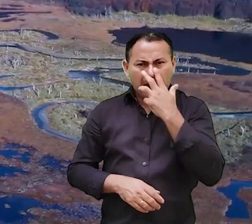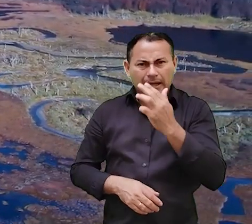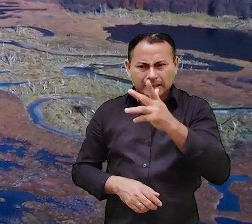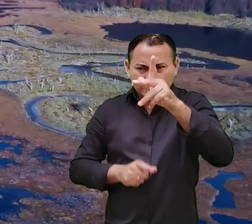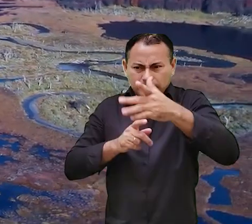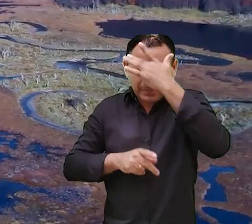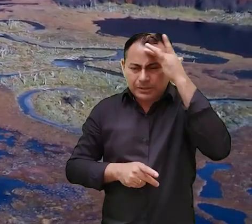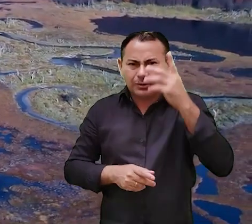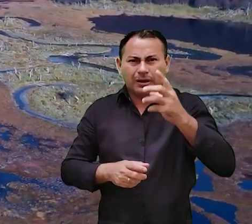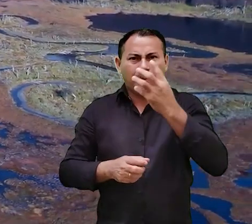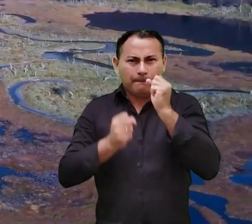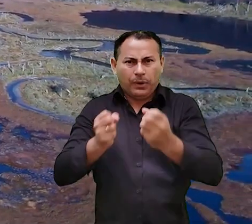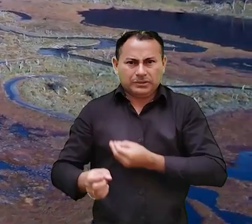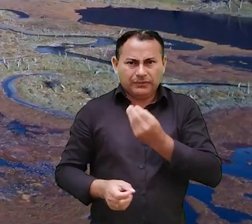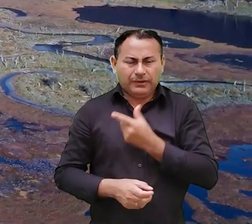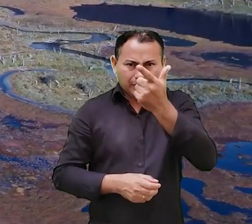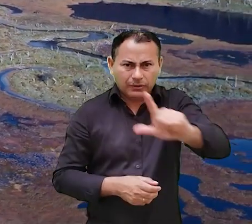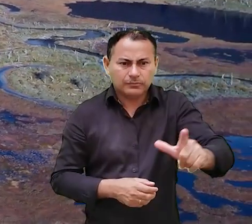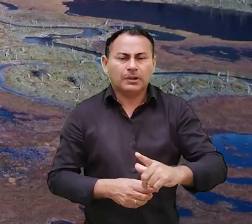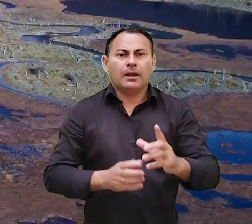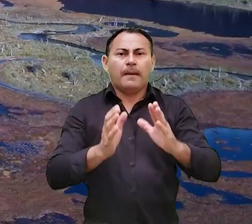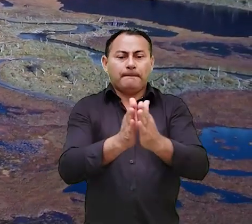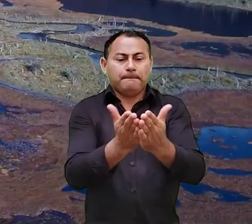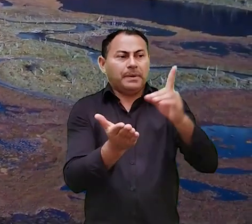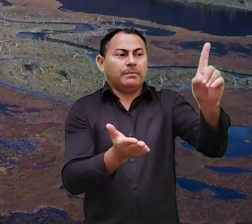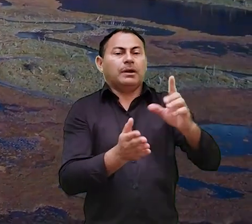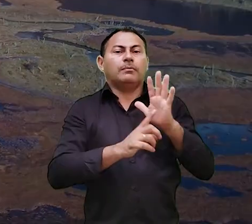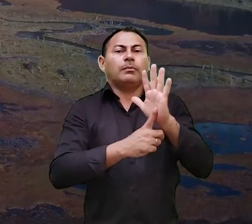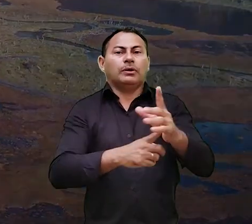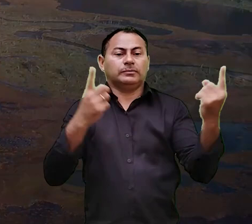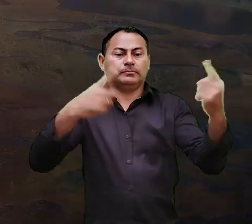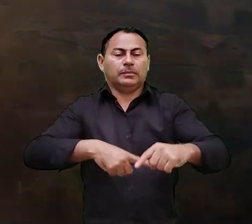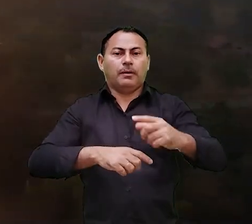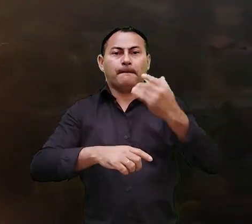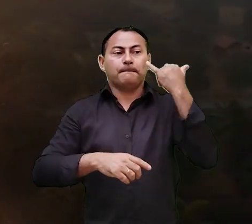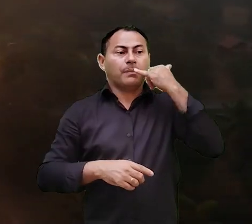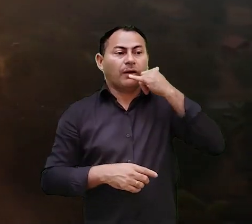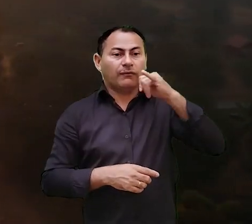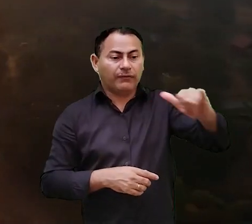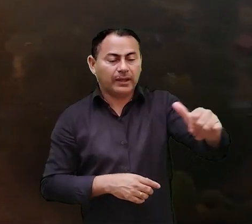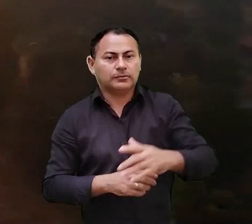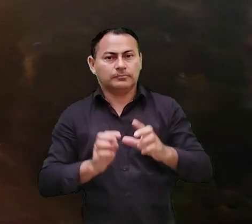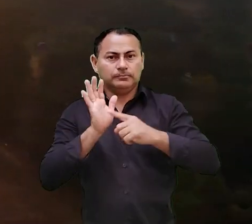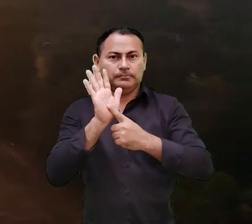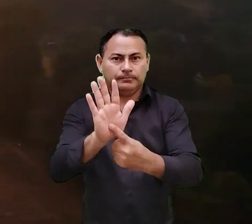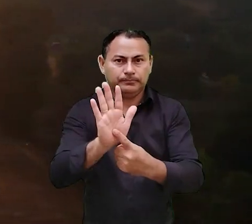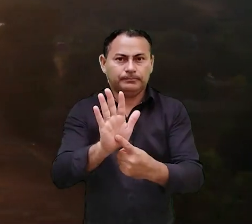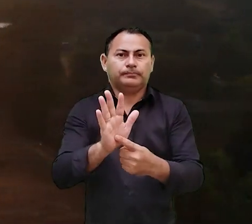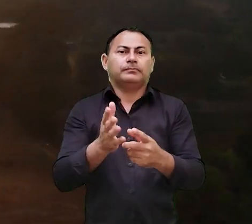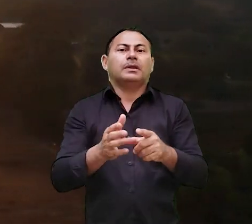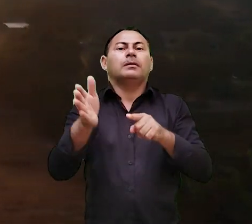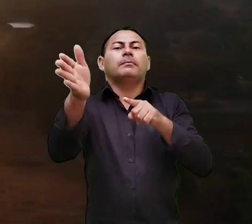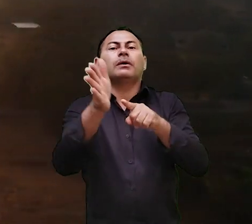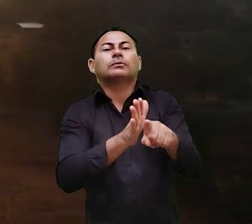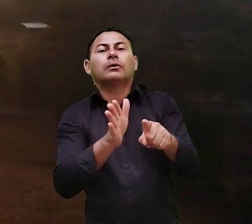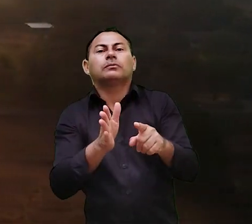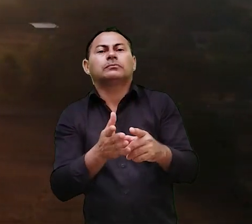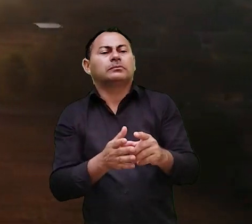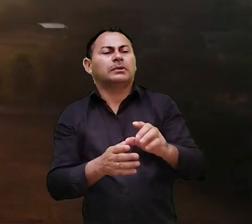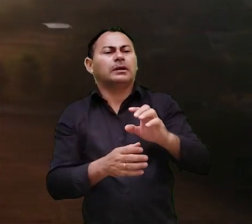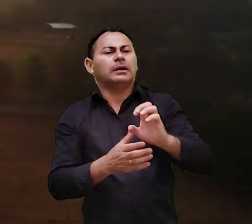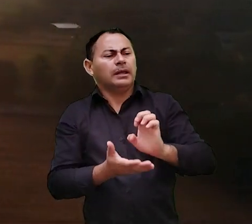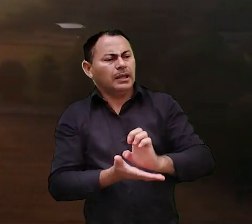você acha que esses ossos secos podem voltar a viver? A Bíblia mostra que Deus desafiava seus profetas com visões.